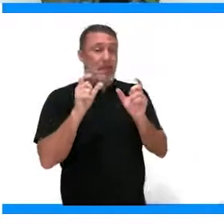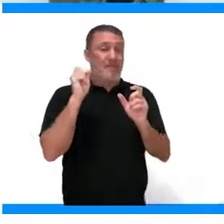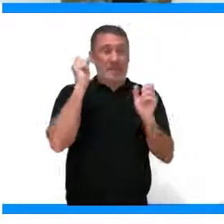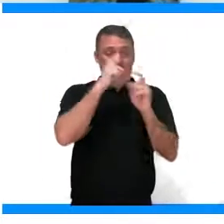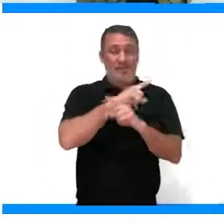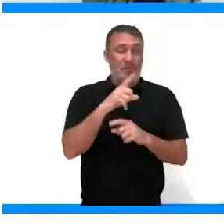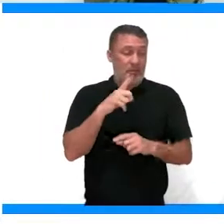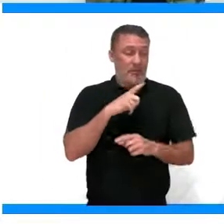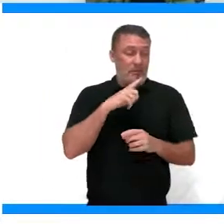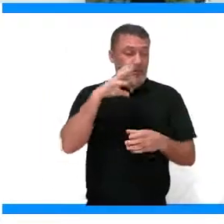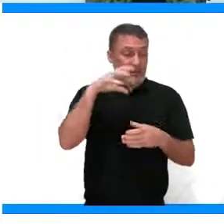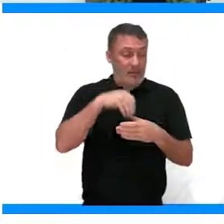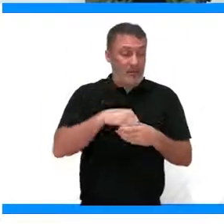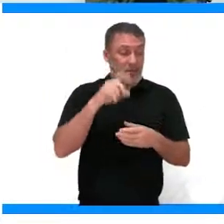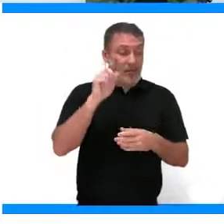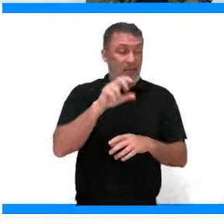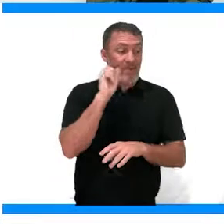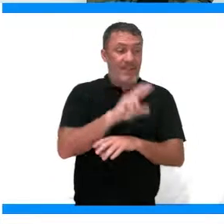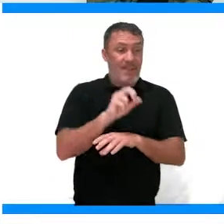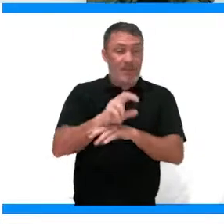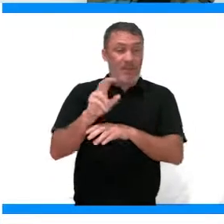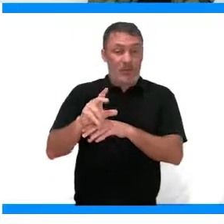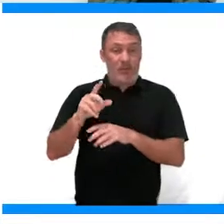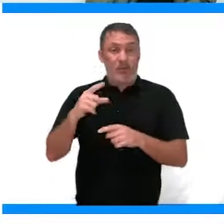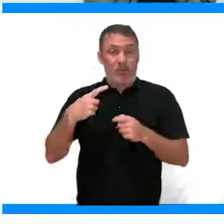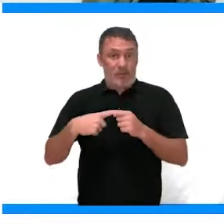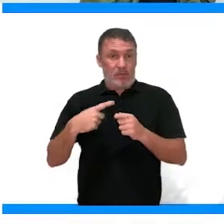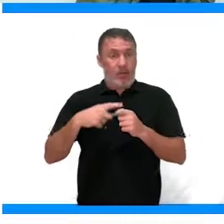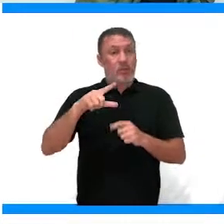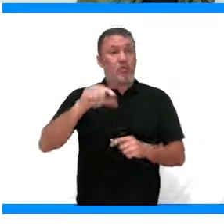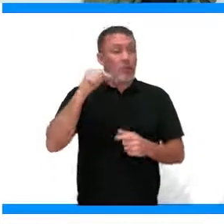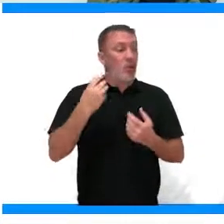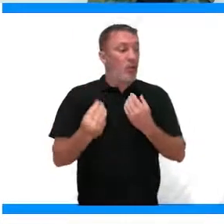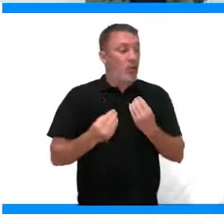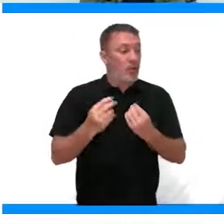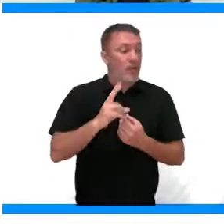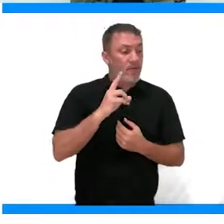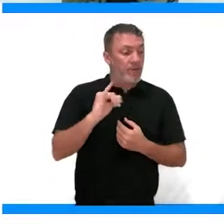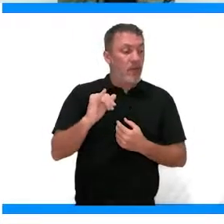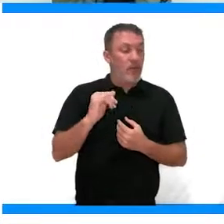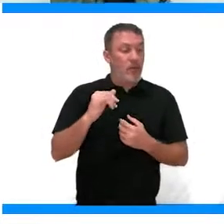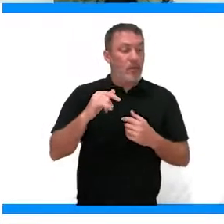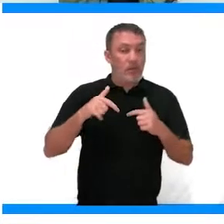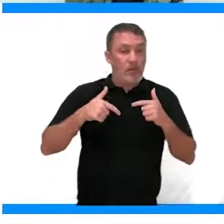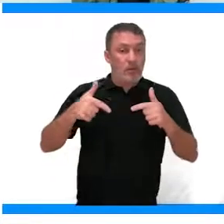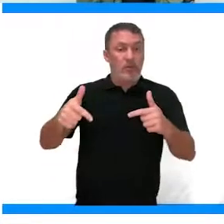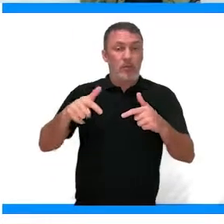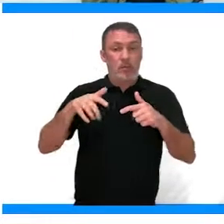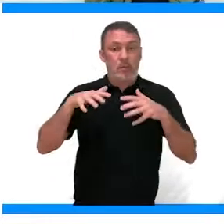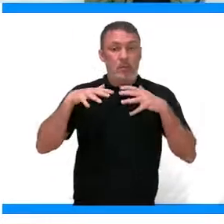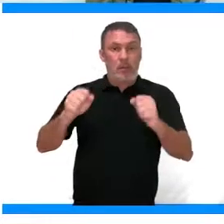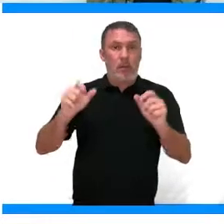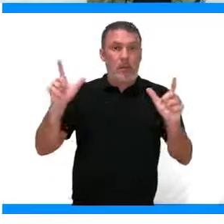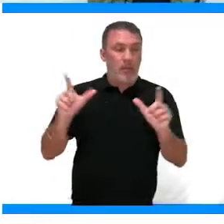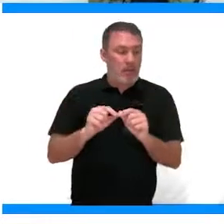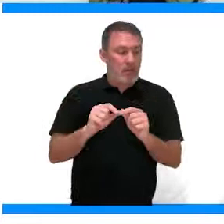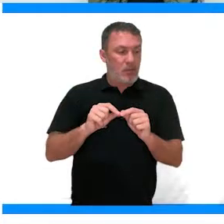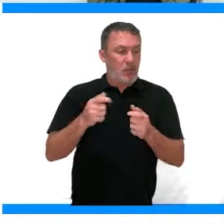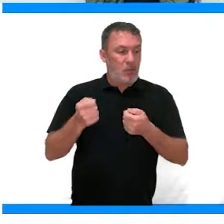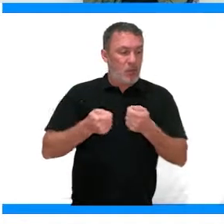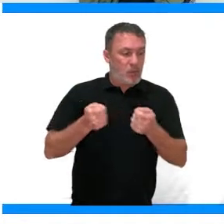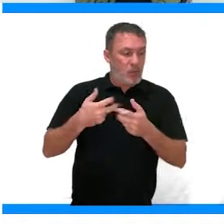escorregadas, né? O setor de dedetização do município definiu que o direcionamento das ações de